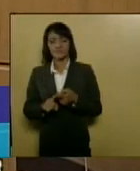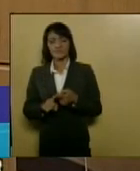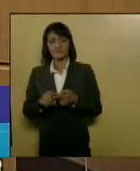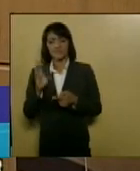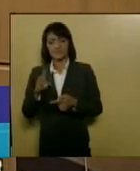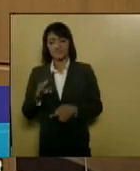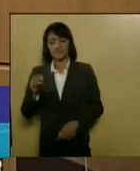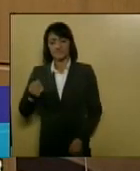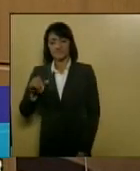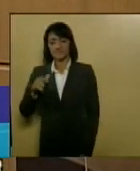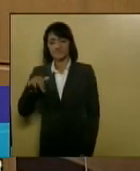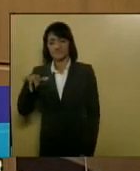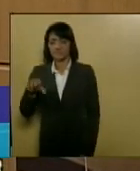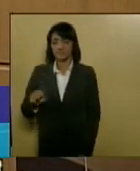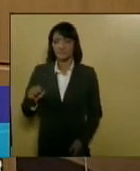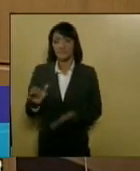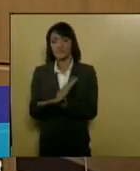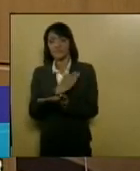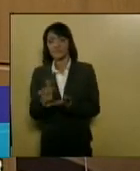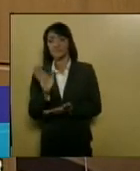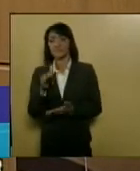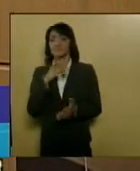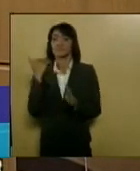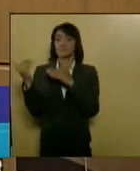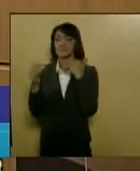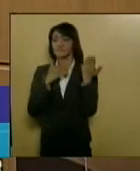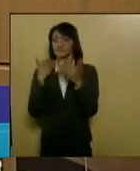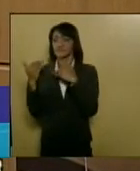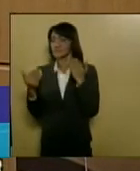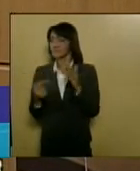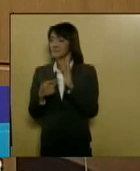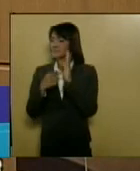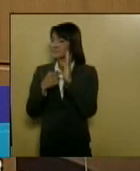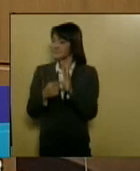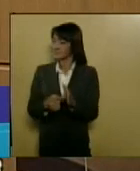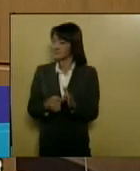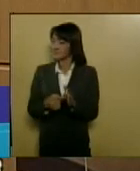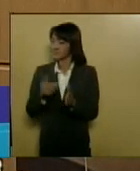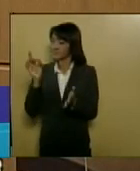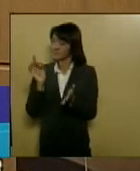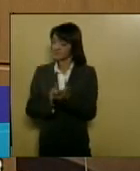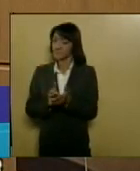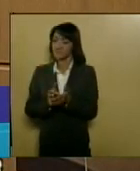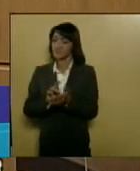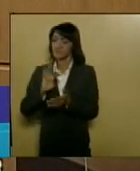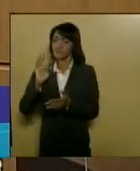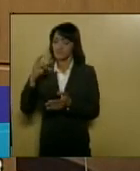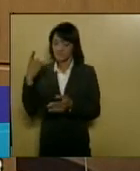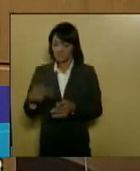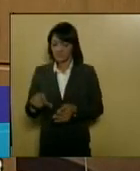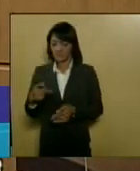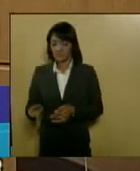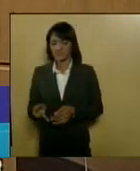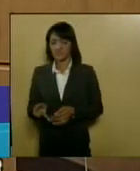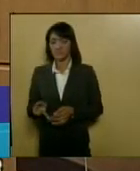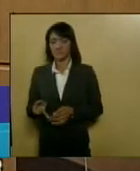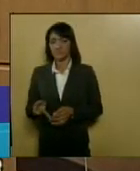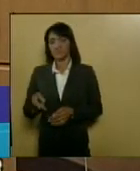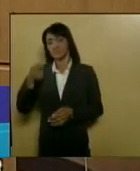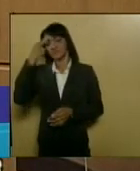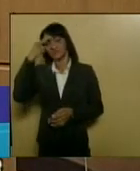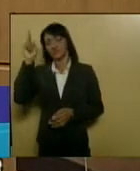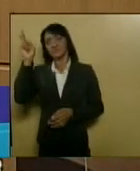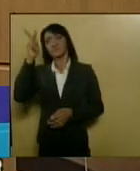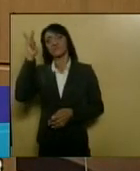personagens já falecidos que participaram de fatos notáveis, regionais ou nacionais, consagrados na história do